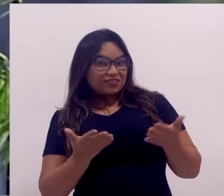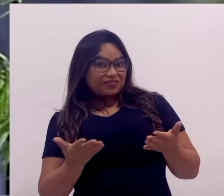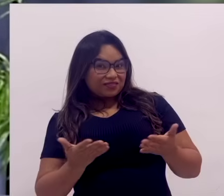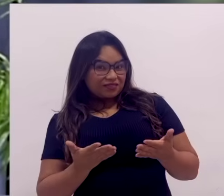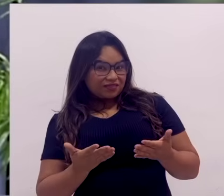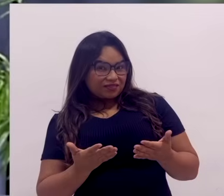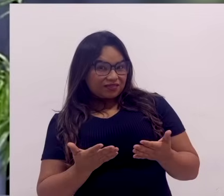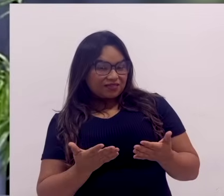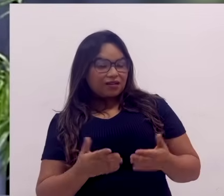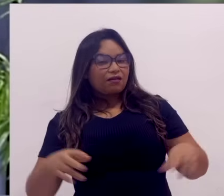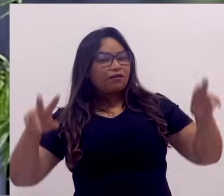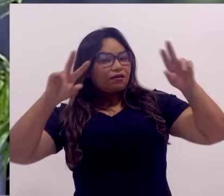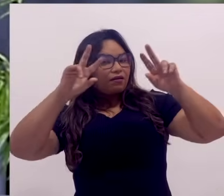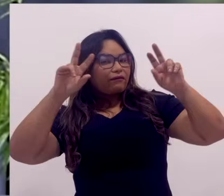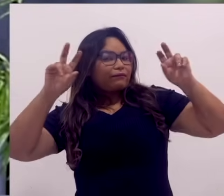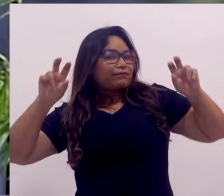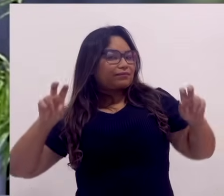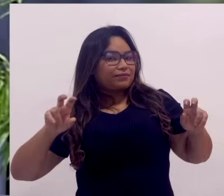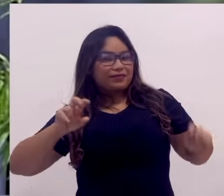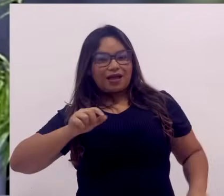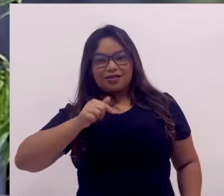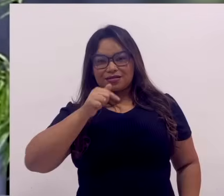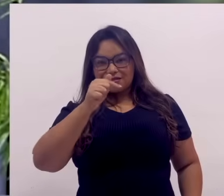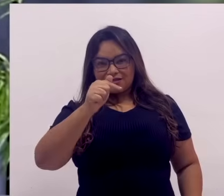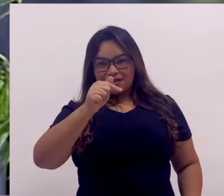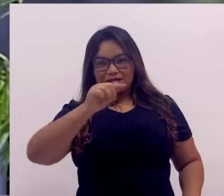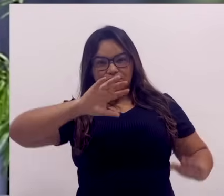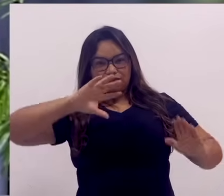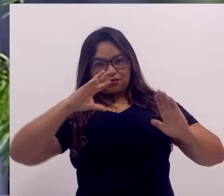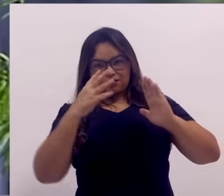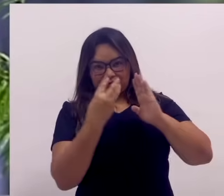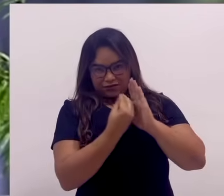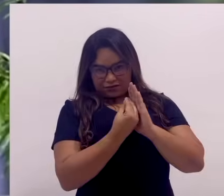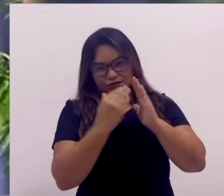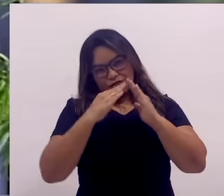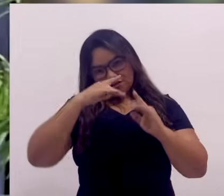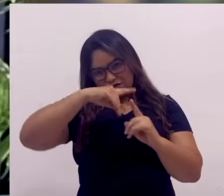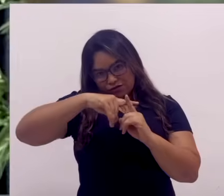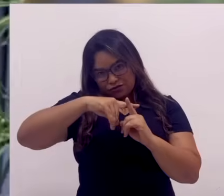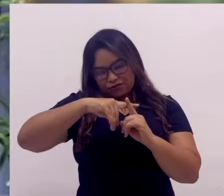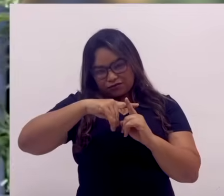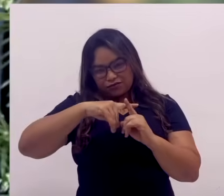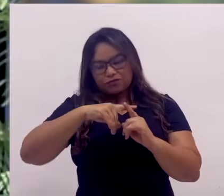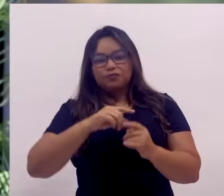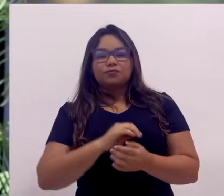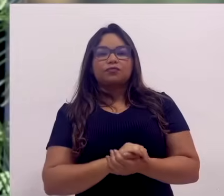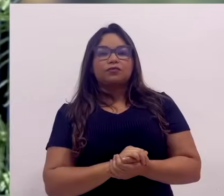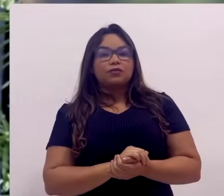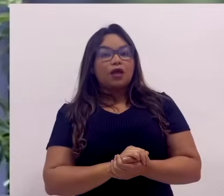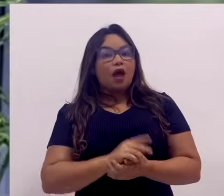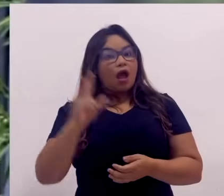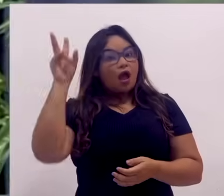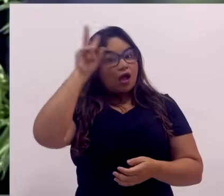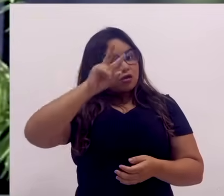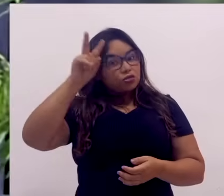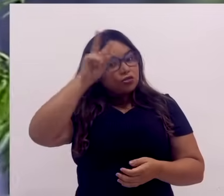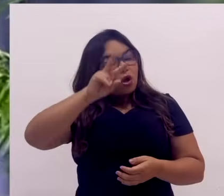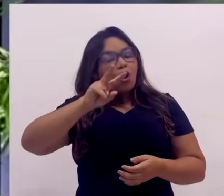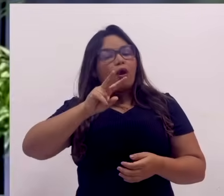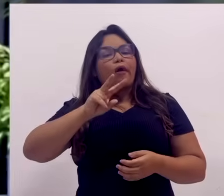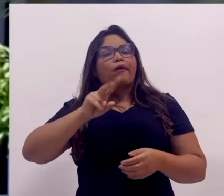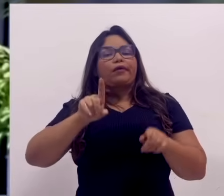Neste momento, vamos abordar o assunto das 7 igrejas. Já vimos que devemos ler este tema de forma